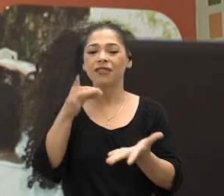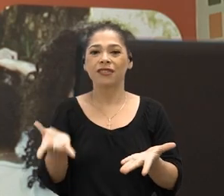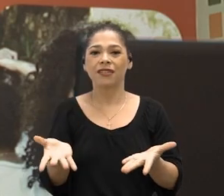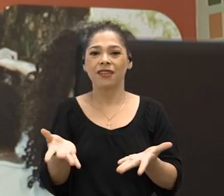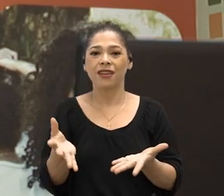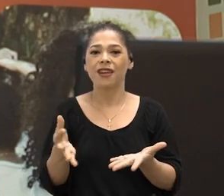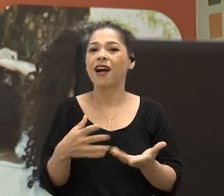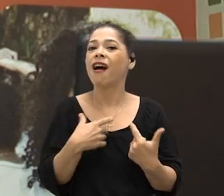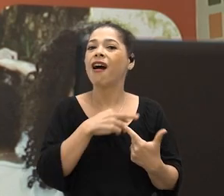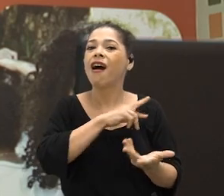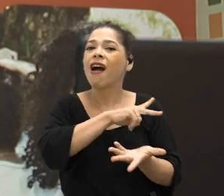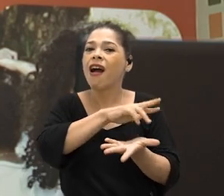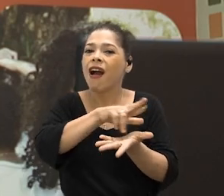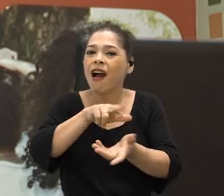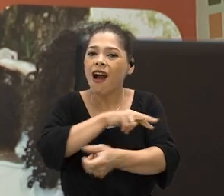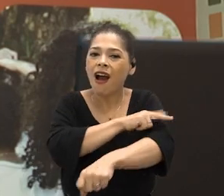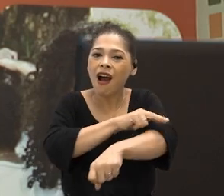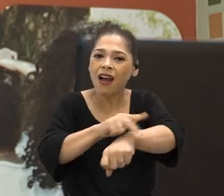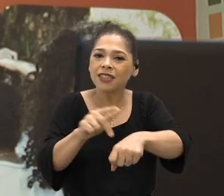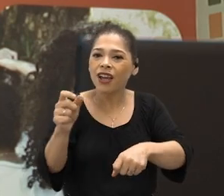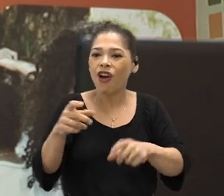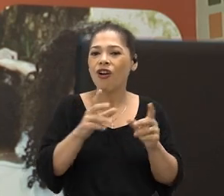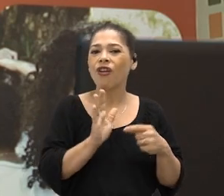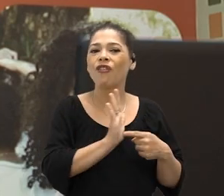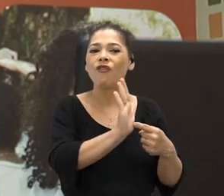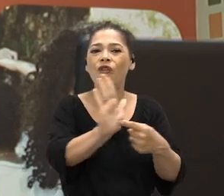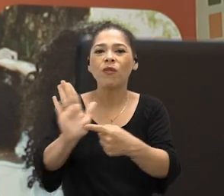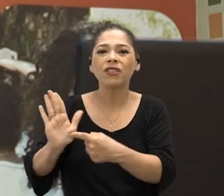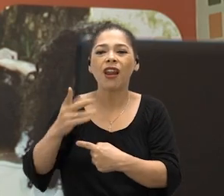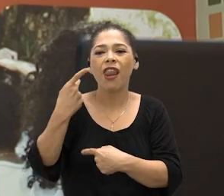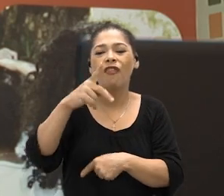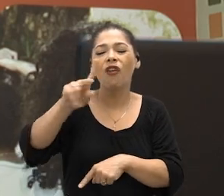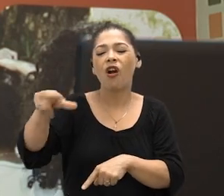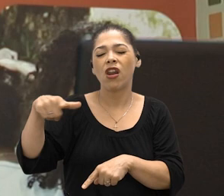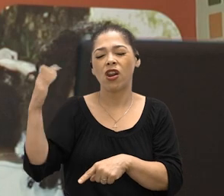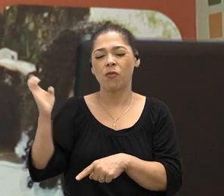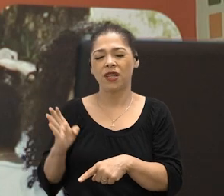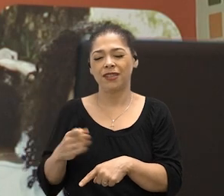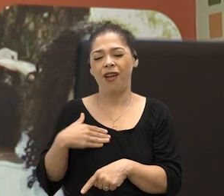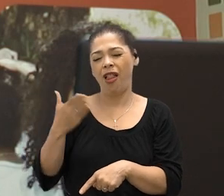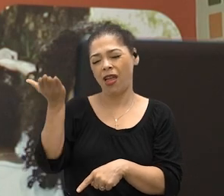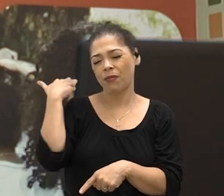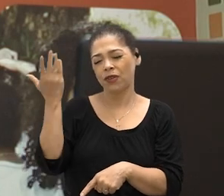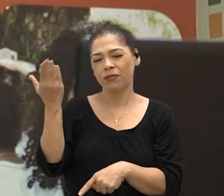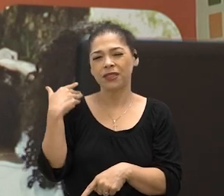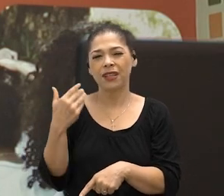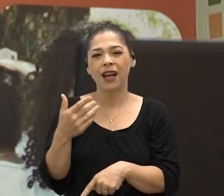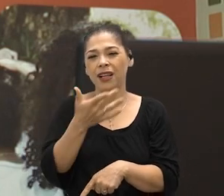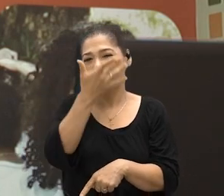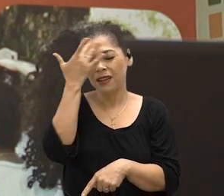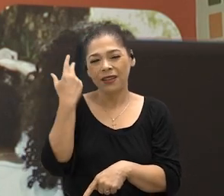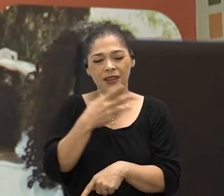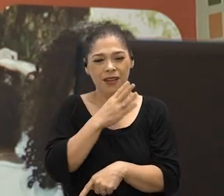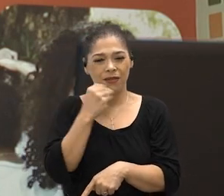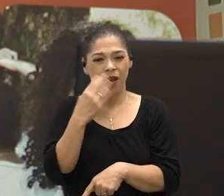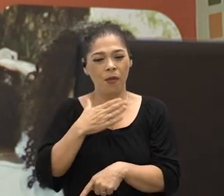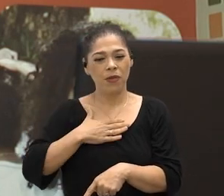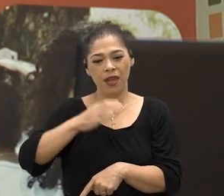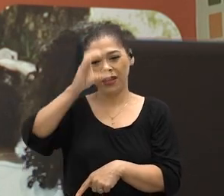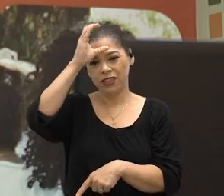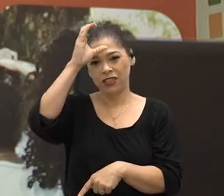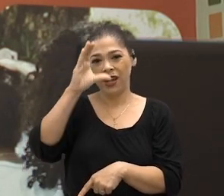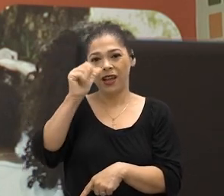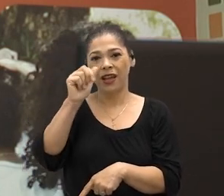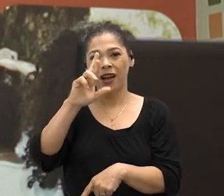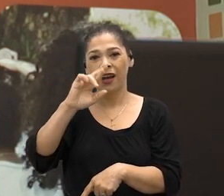foi vendida lá fora né E aqui mesmo no Brasil eu lembro bem da minha adolescência que eu vi a pessoa dizendo inclusive uma